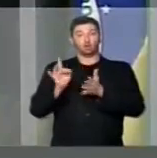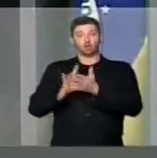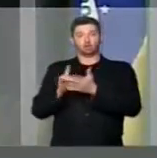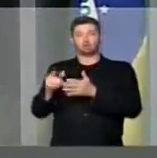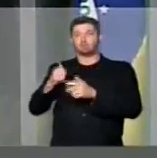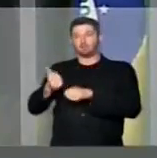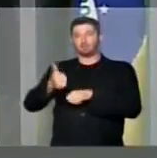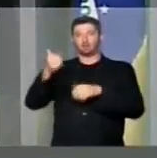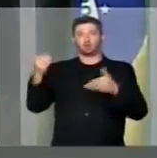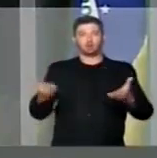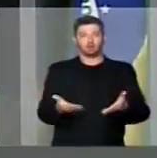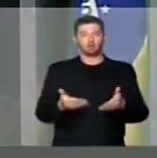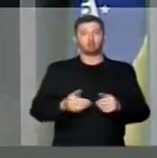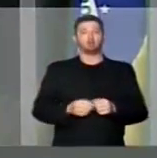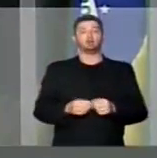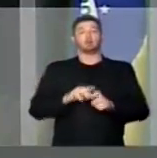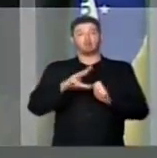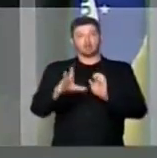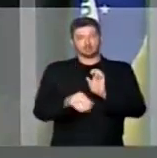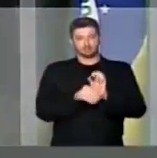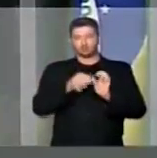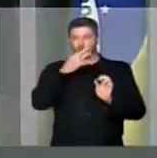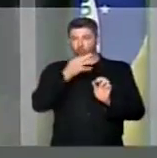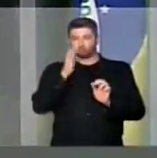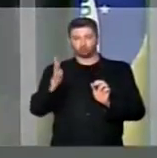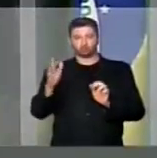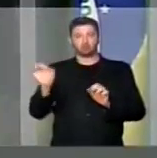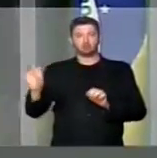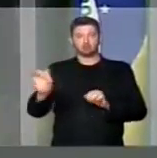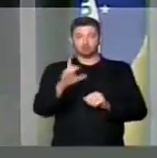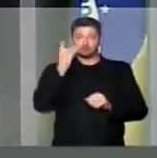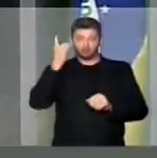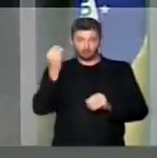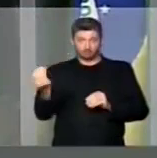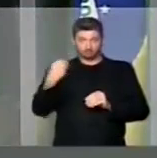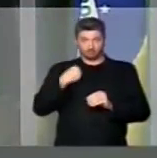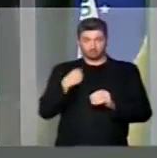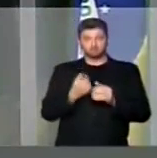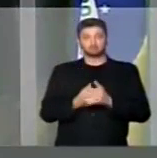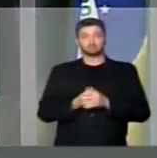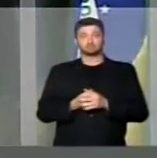original, a partir das emendas sugeridas pelos parlamentares,